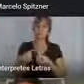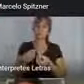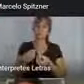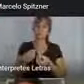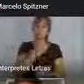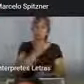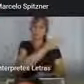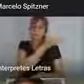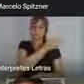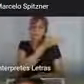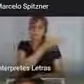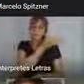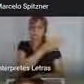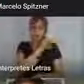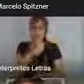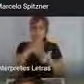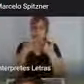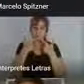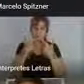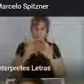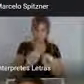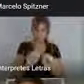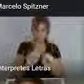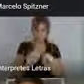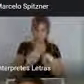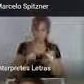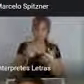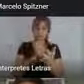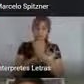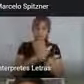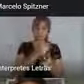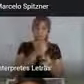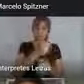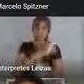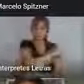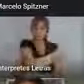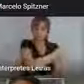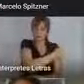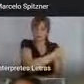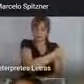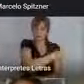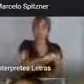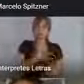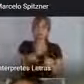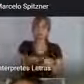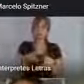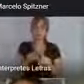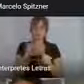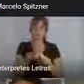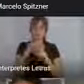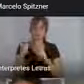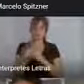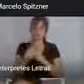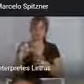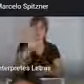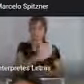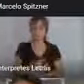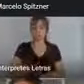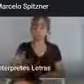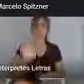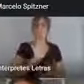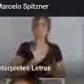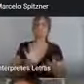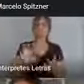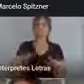que atravessa os alunos e a cobrança também da sociedade como um todo, E aí, nesse sentido,